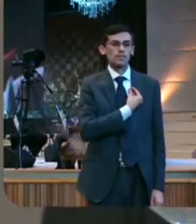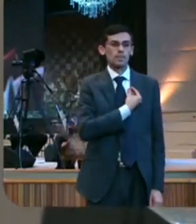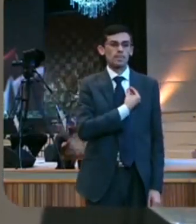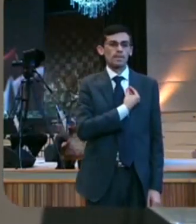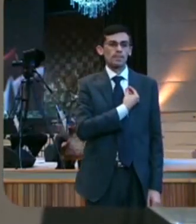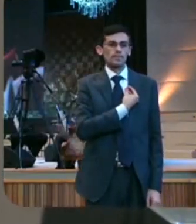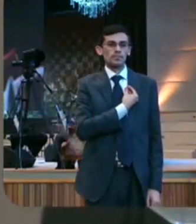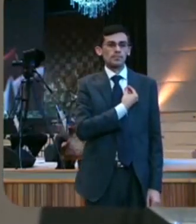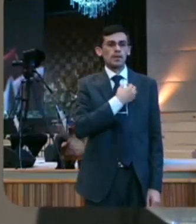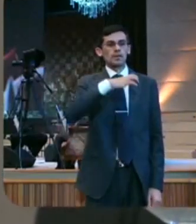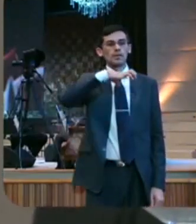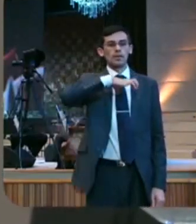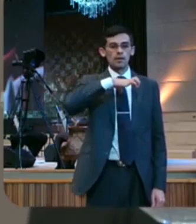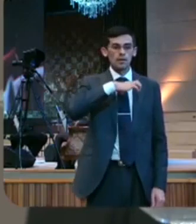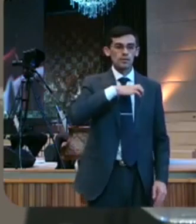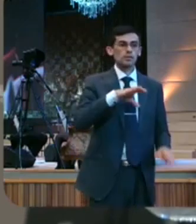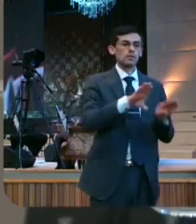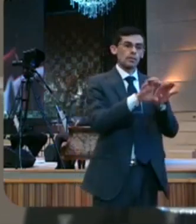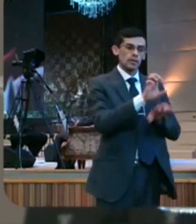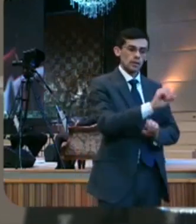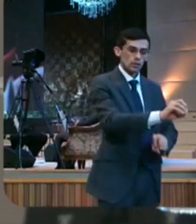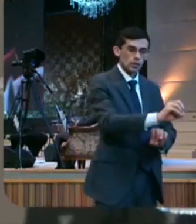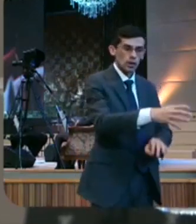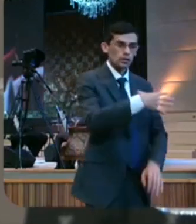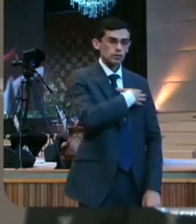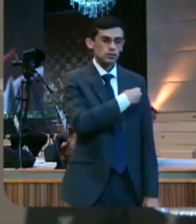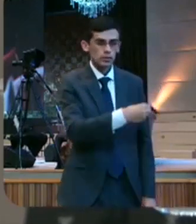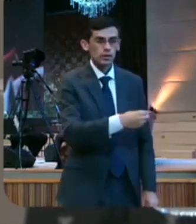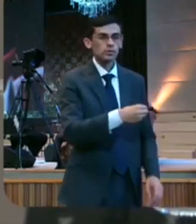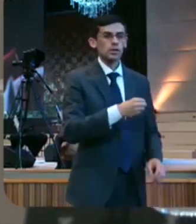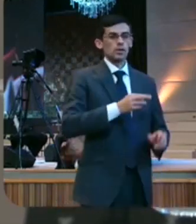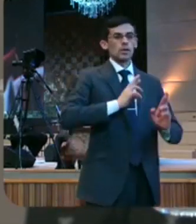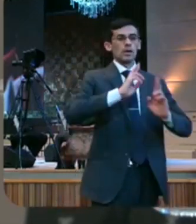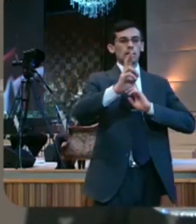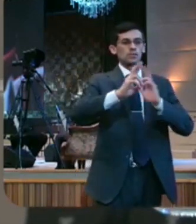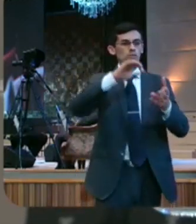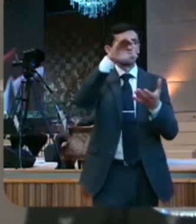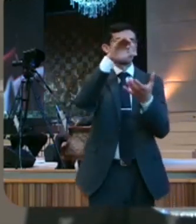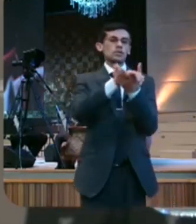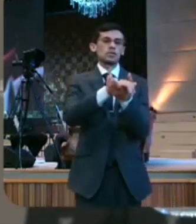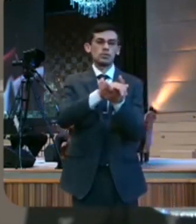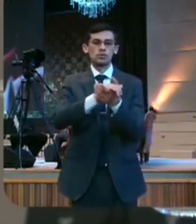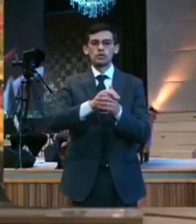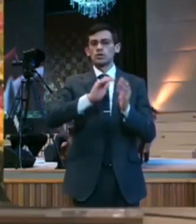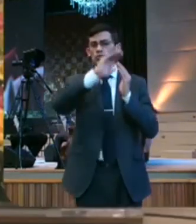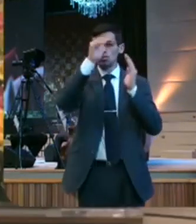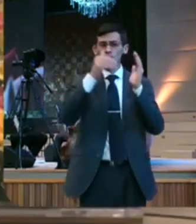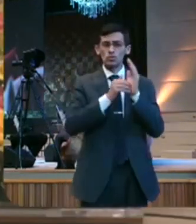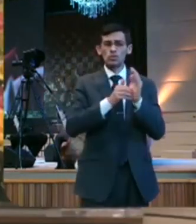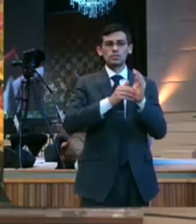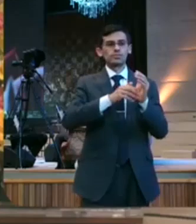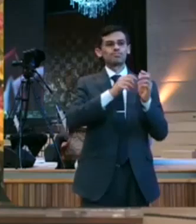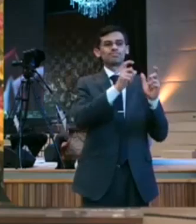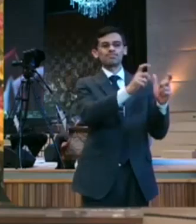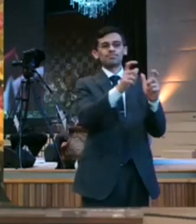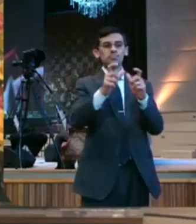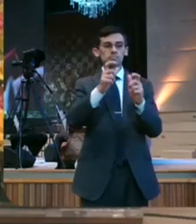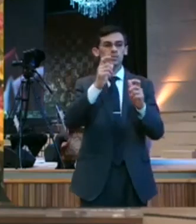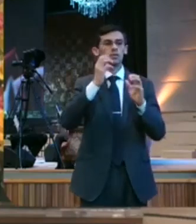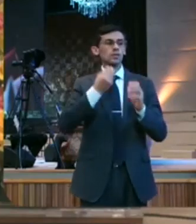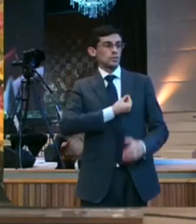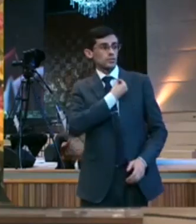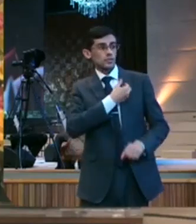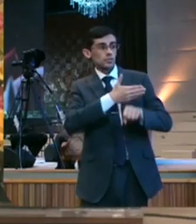moral, na área da educação dos filhos, na área do relacionamento entre marido e mulher. E quando a gente vive a